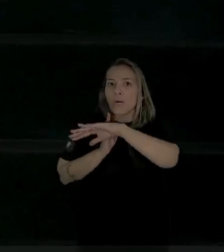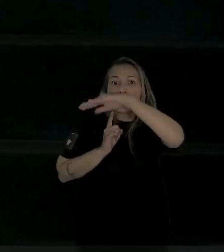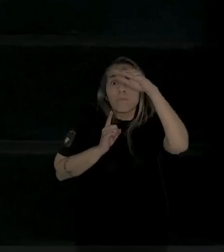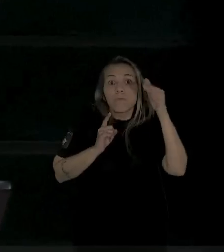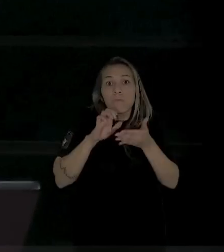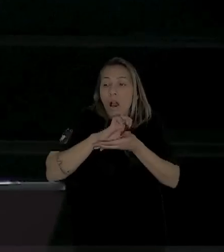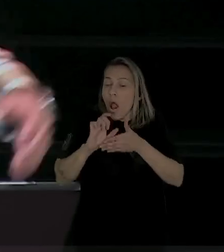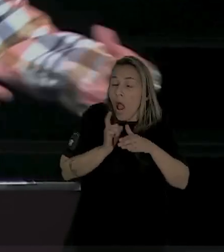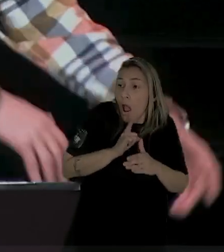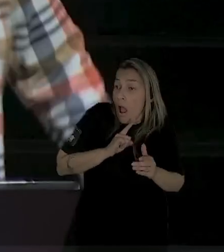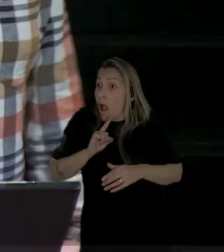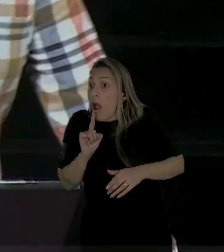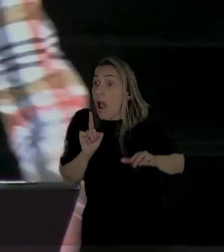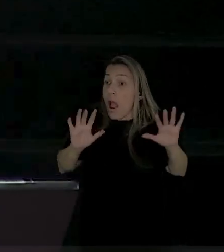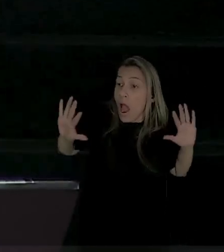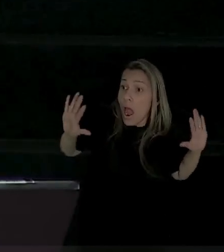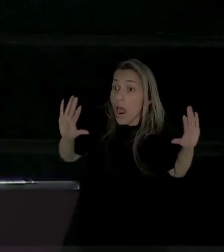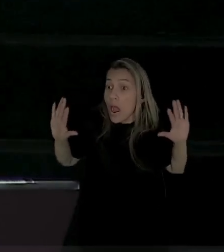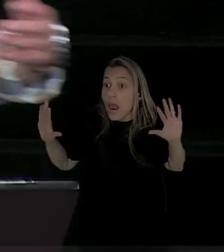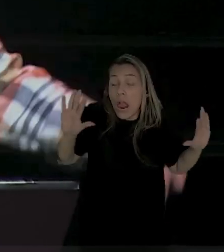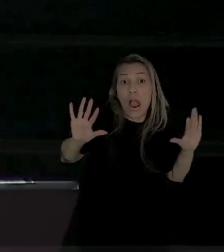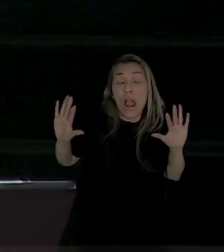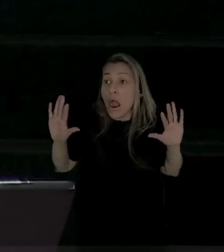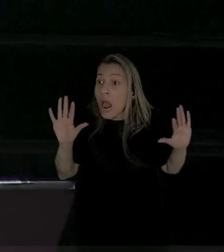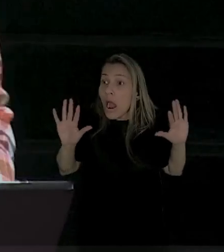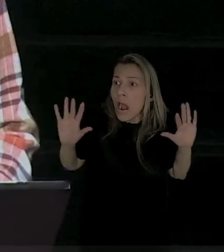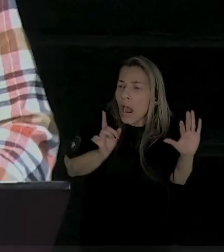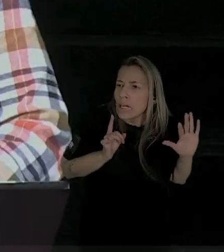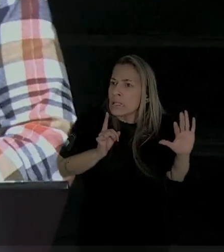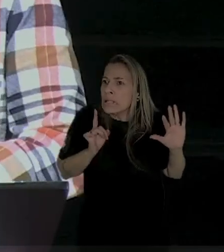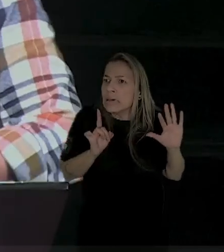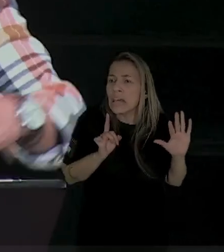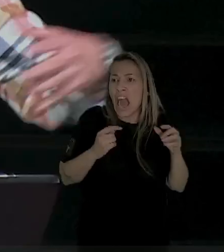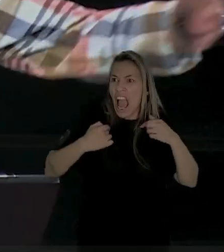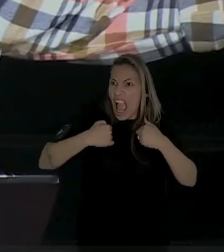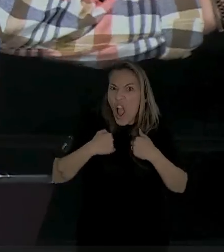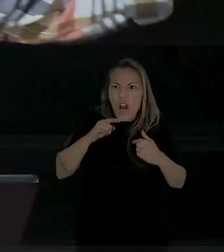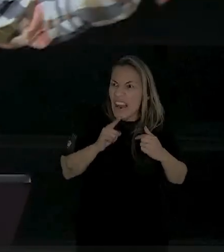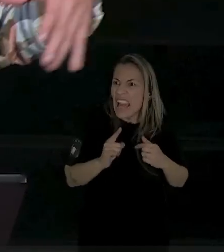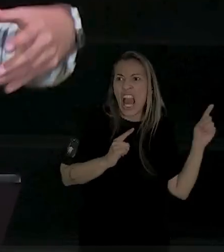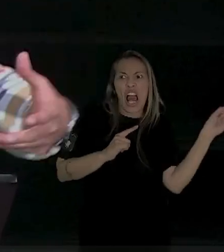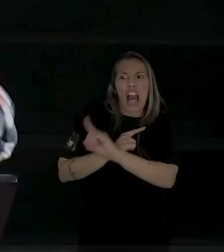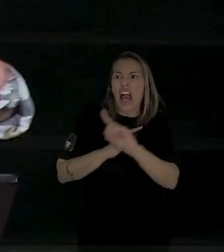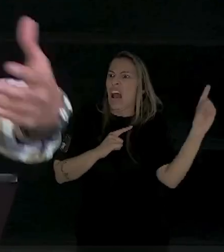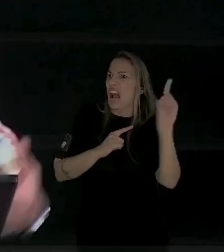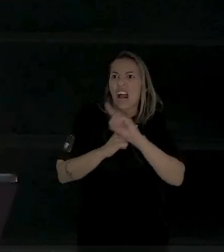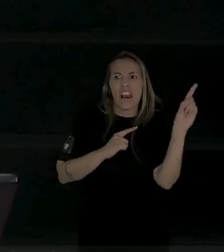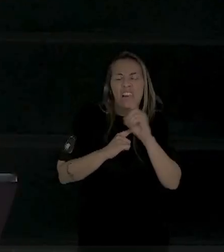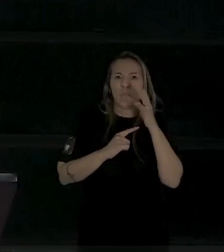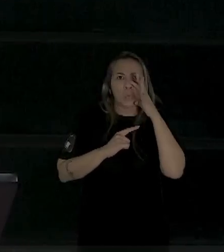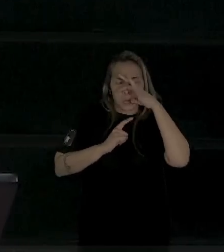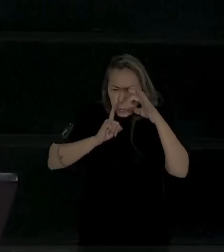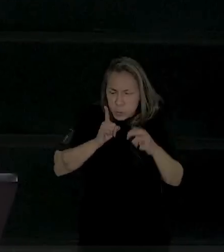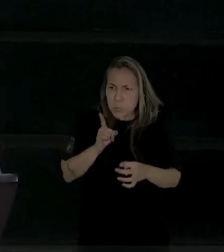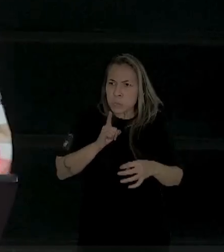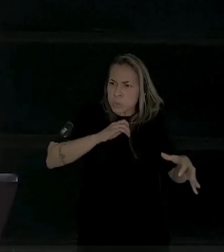é saculejado de um lado, saculejado para o outro, joga para um lado, joga para o outro, e agora que eu não saio, porque se o vento passou e ela esmiuçando, vem